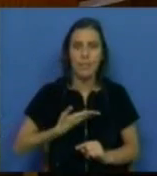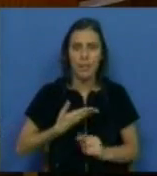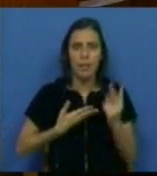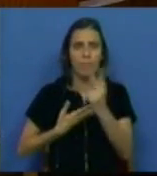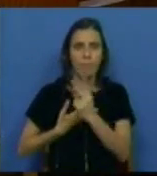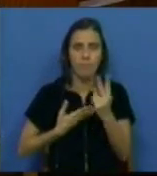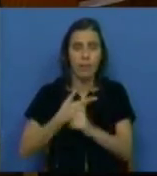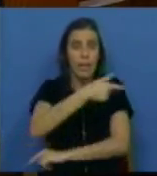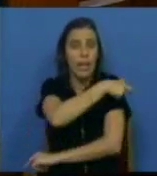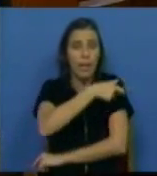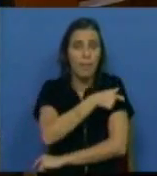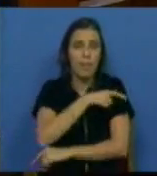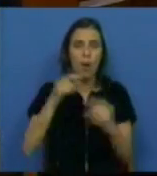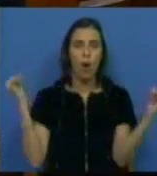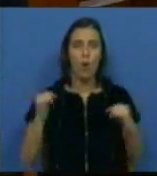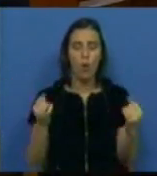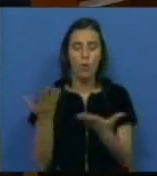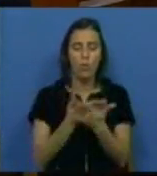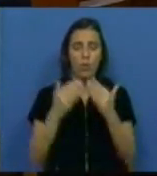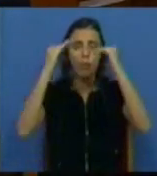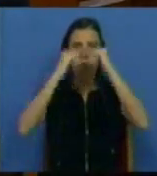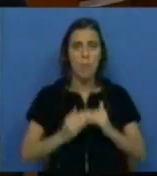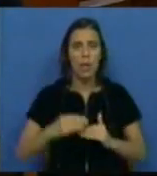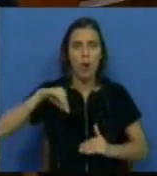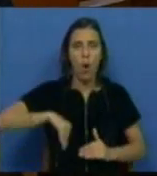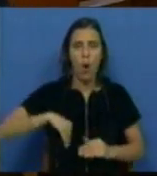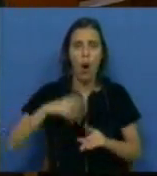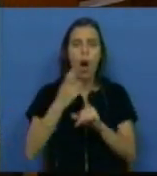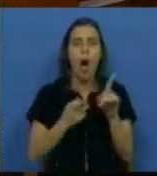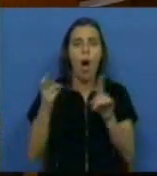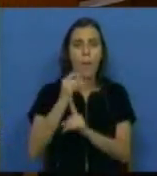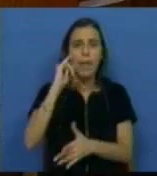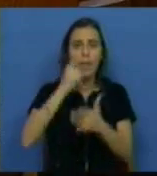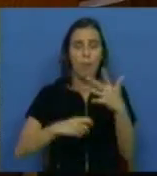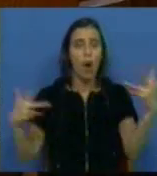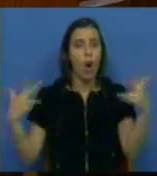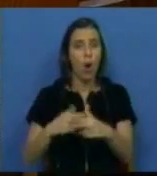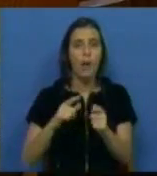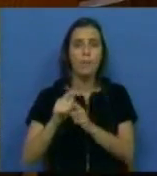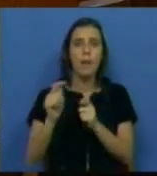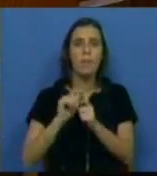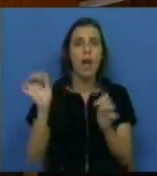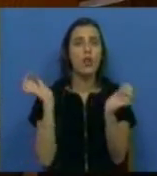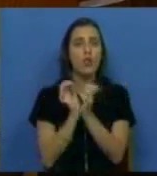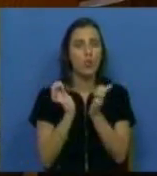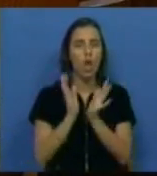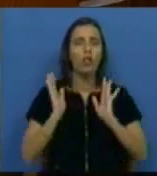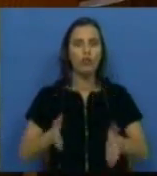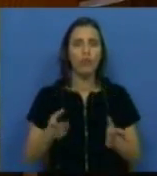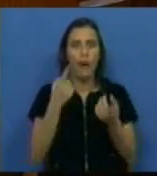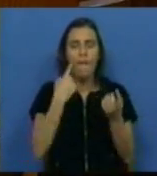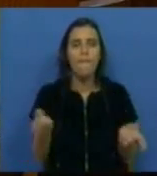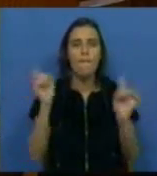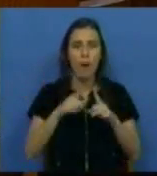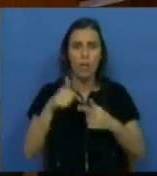PSD, que representam o consenso da descida salarial, do aumento de impostos e dos cortes nas prestações sociais, já estarão de